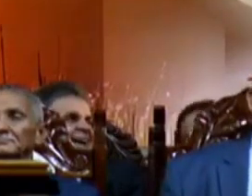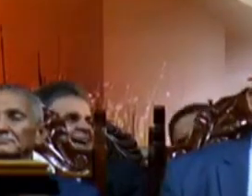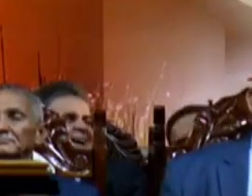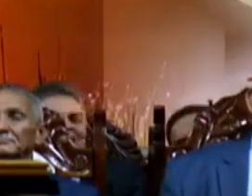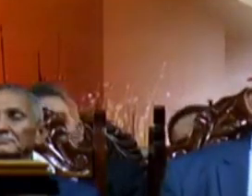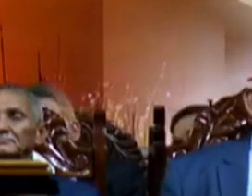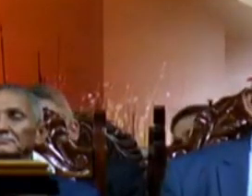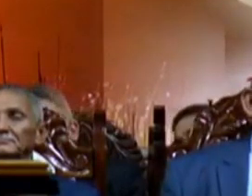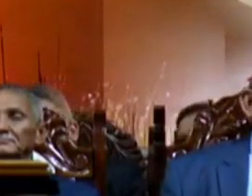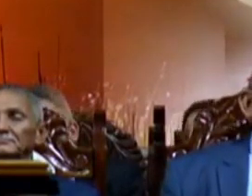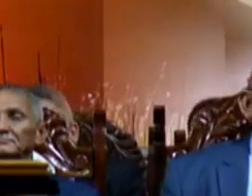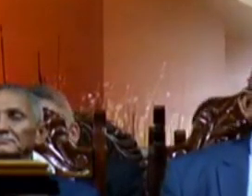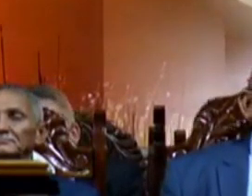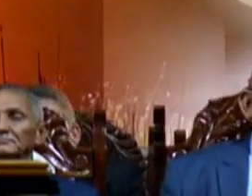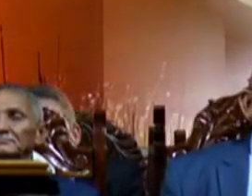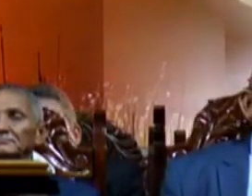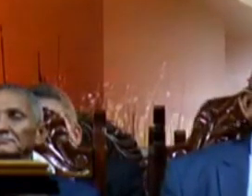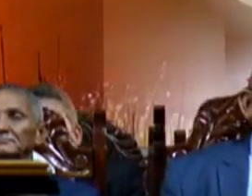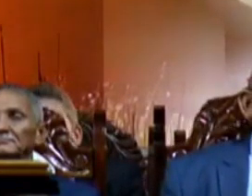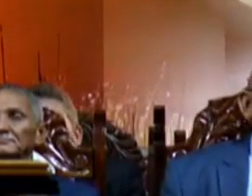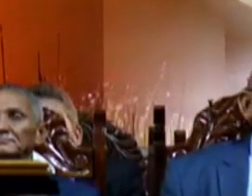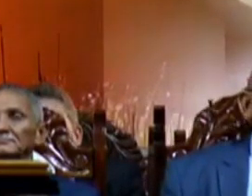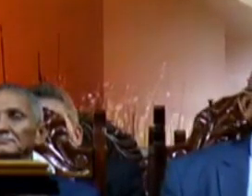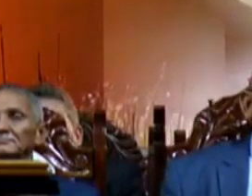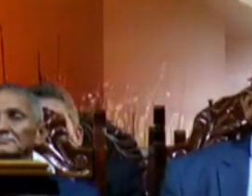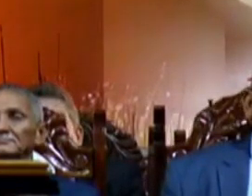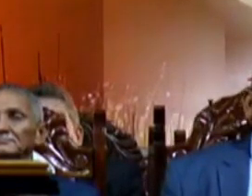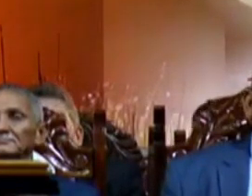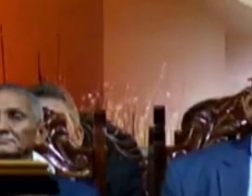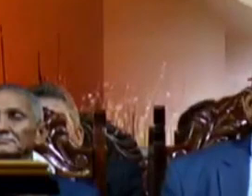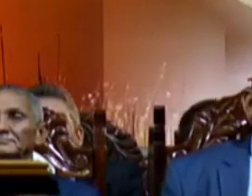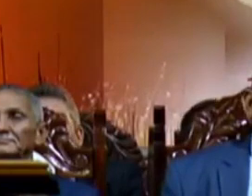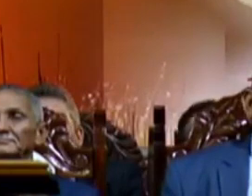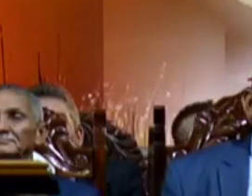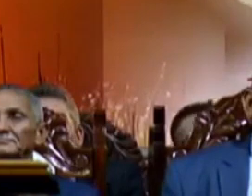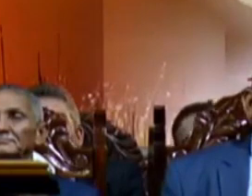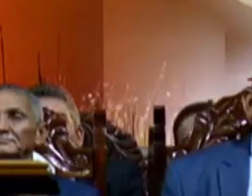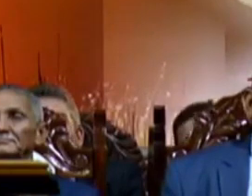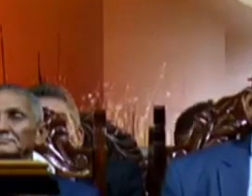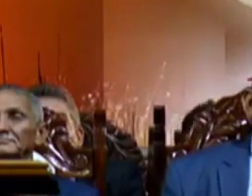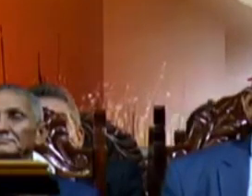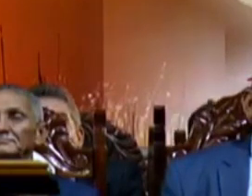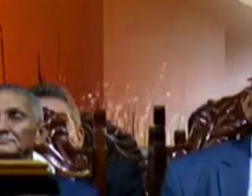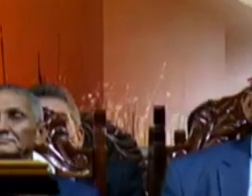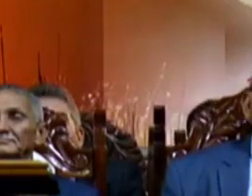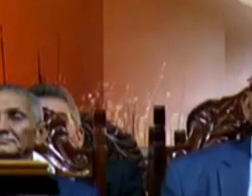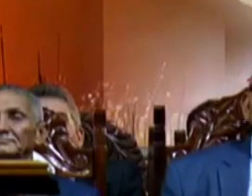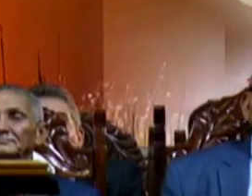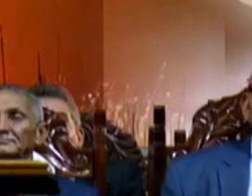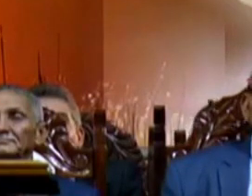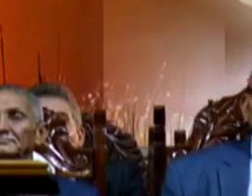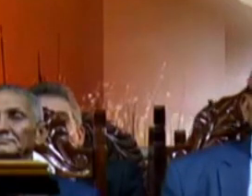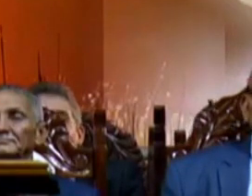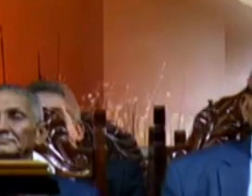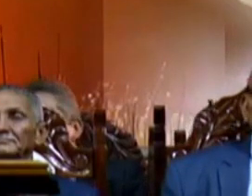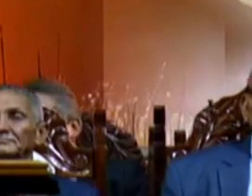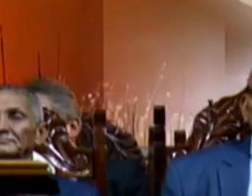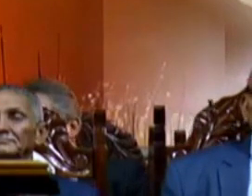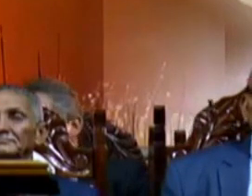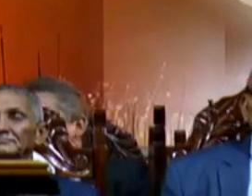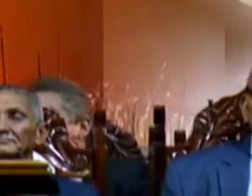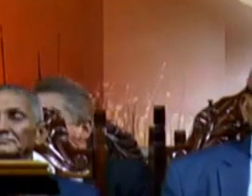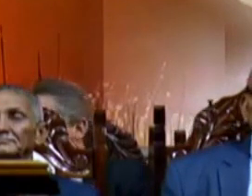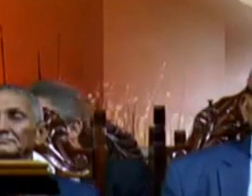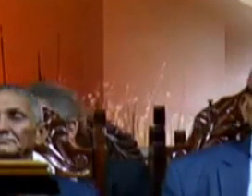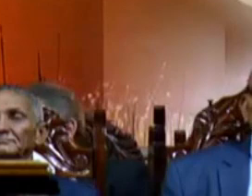E mesmo assim vocês deixam a cidade para ir para o deserto? É, por quê? Não sei, é uma força que